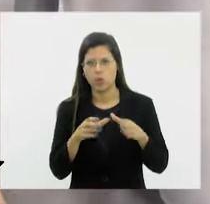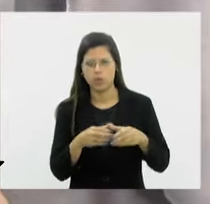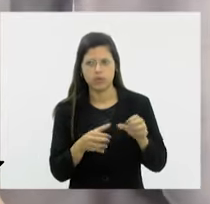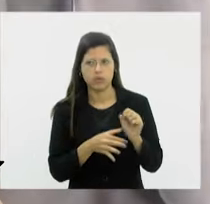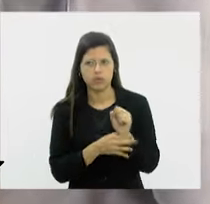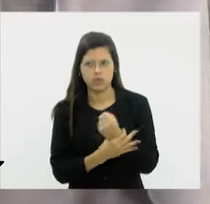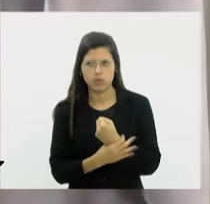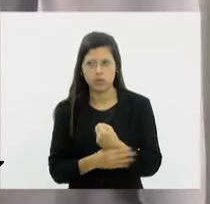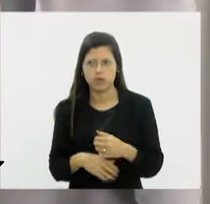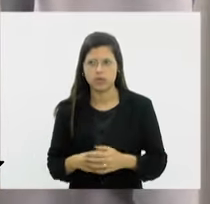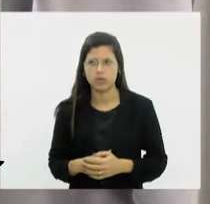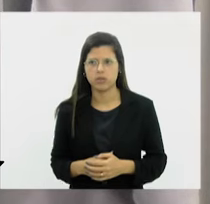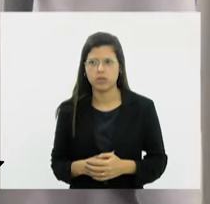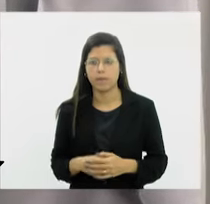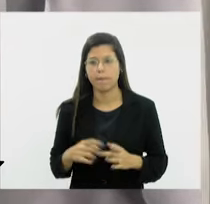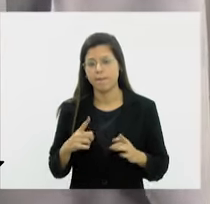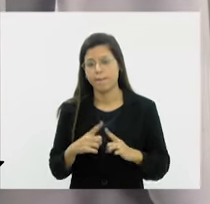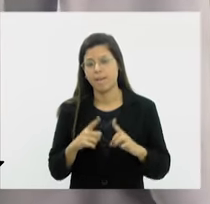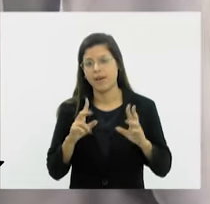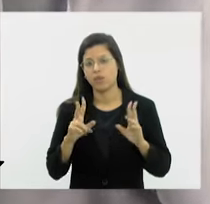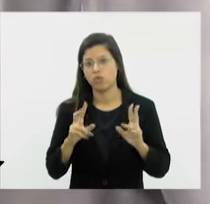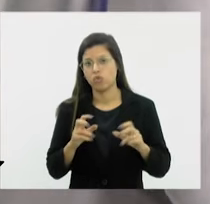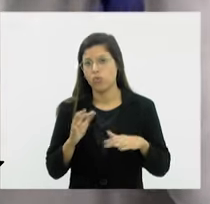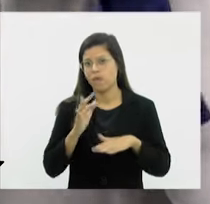aspecto formal. Se